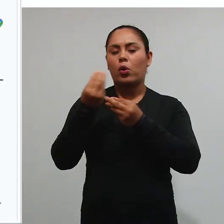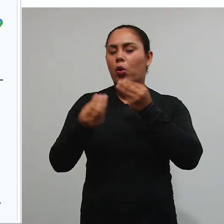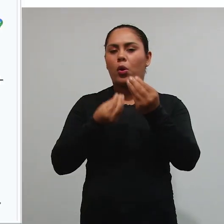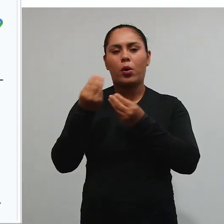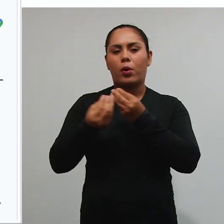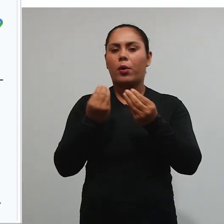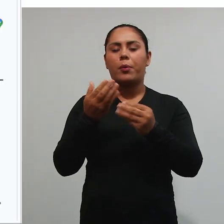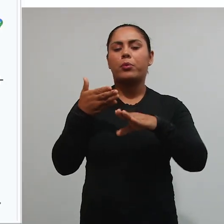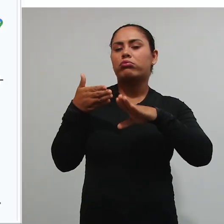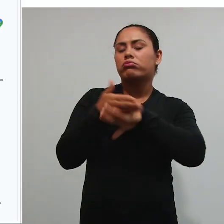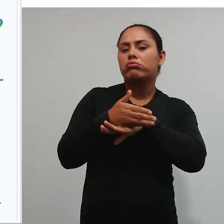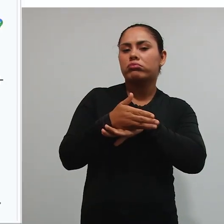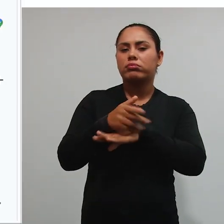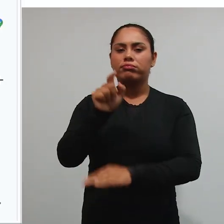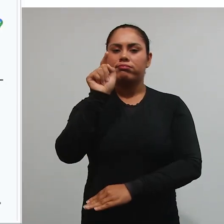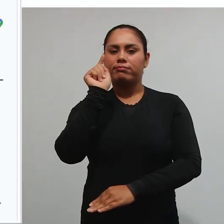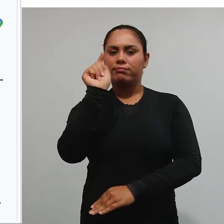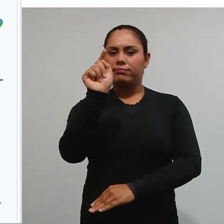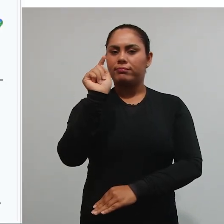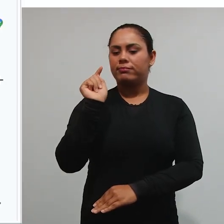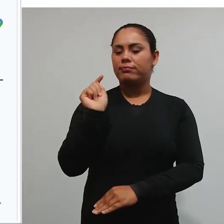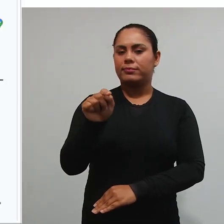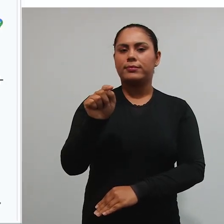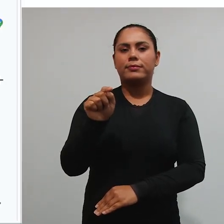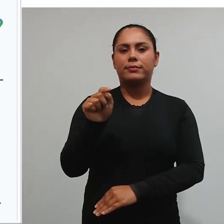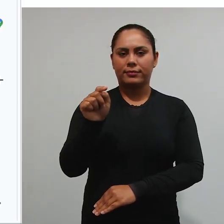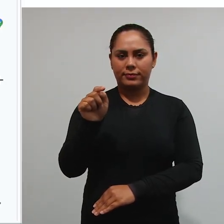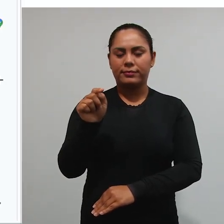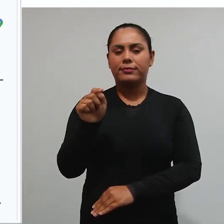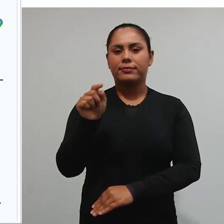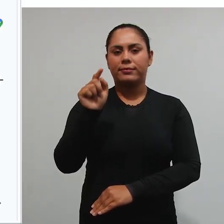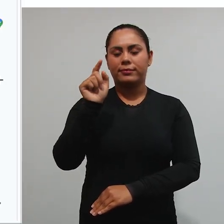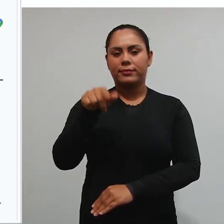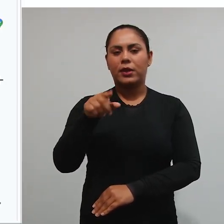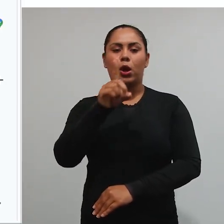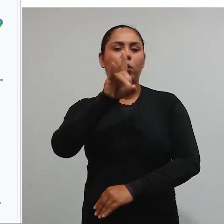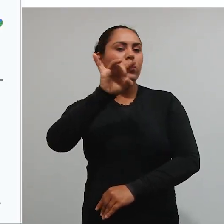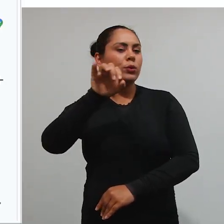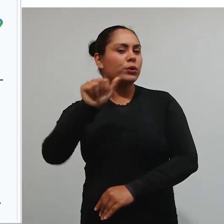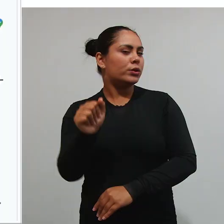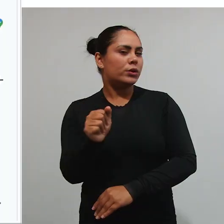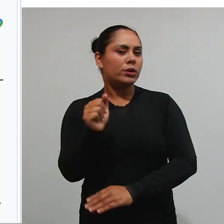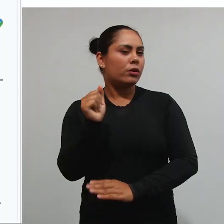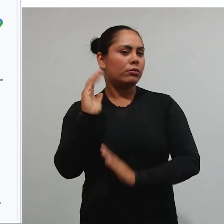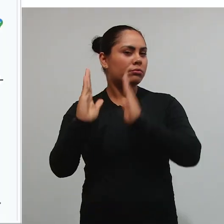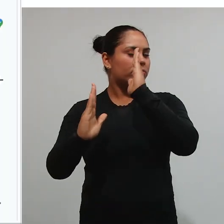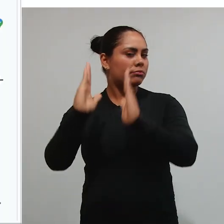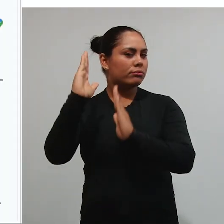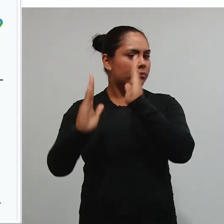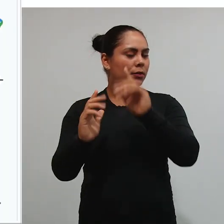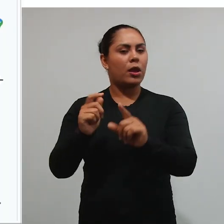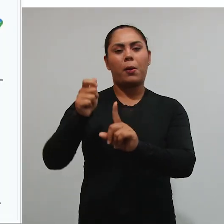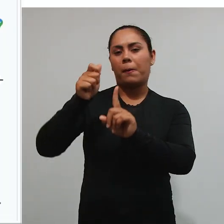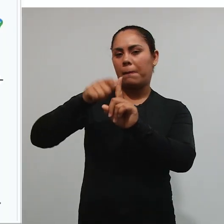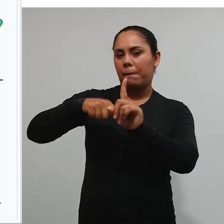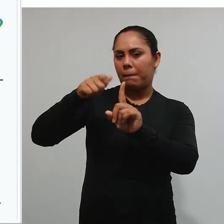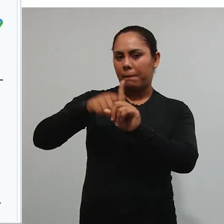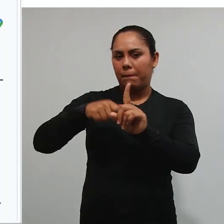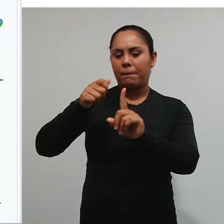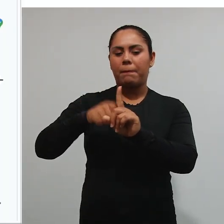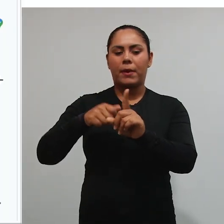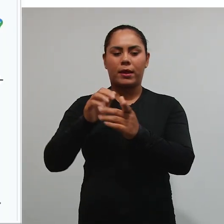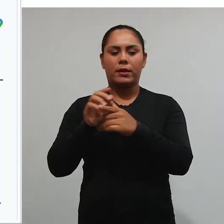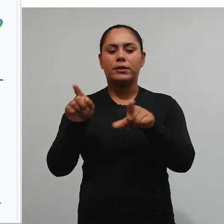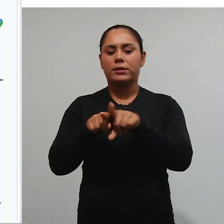que se configura o acesso? 2 pontos, tá? 2 pontos. O dia... O mês